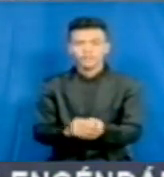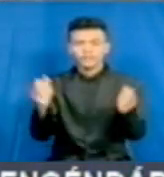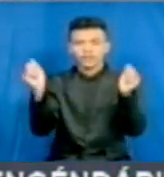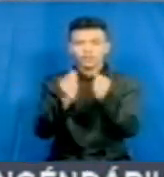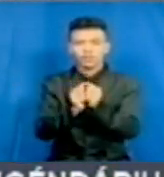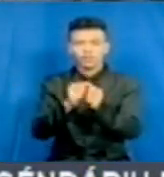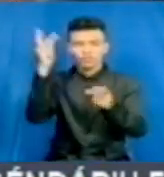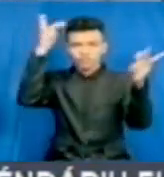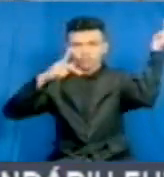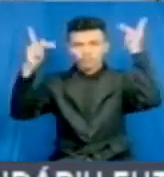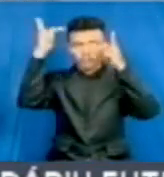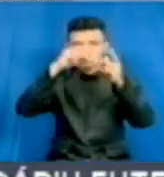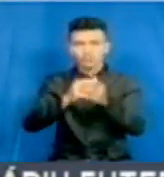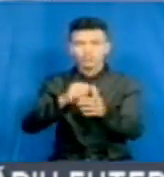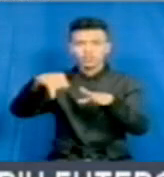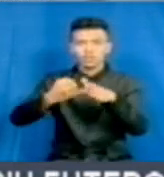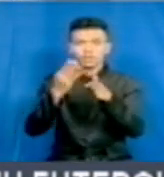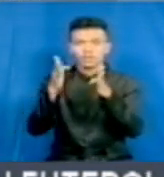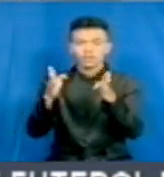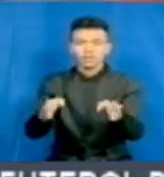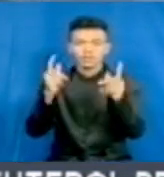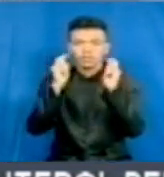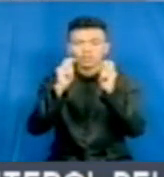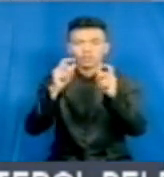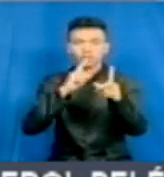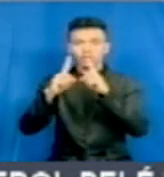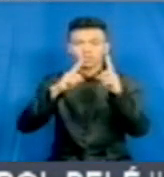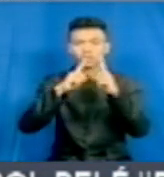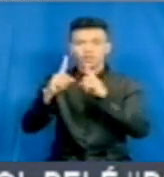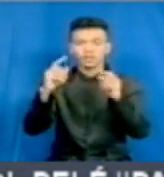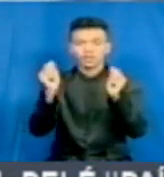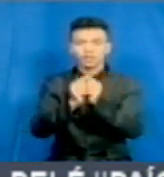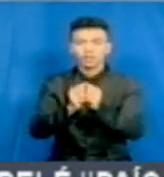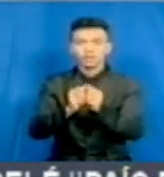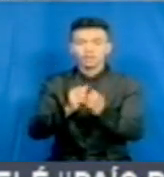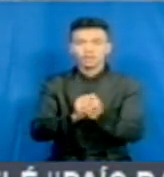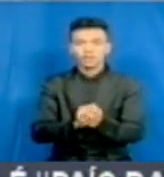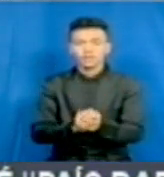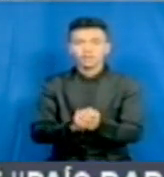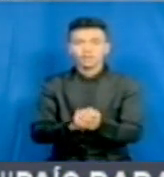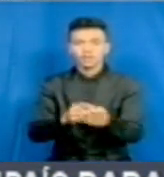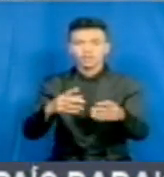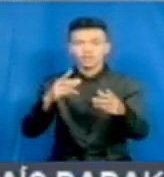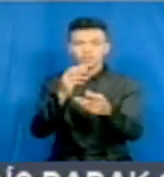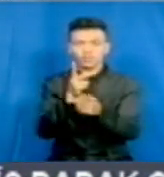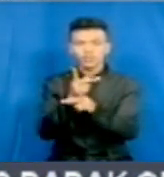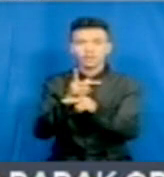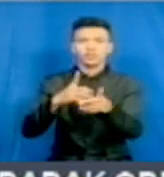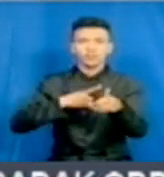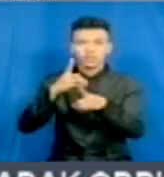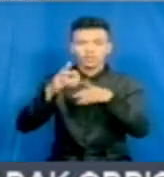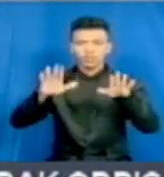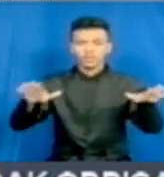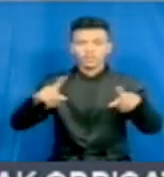Relaciona o que preocupa são ne. Jornalista Erteteli tenta confirmar o Executivo Instituto Nacional. Defende direitos crianças,